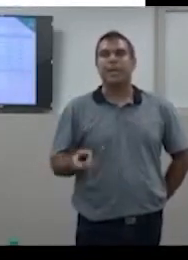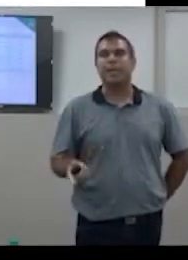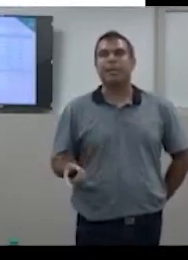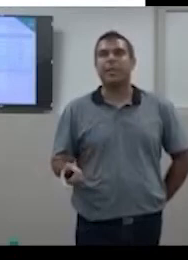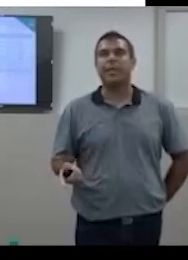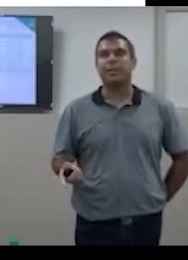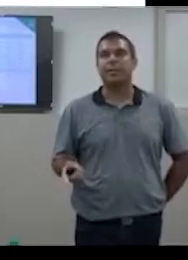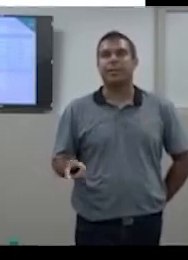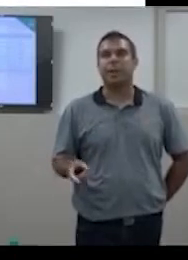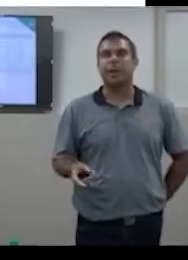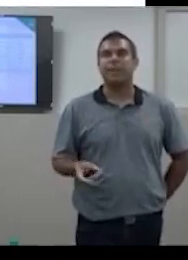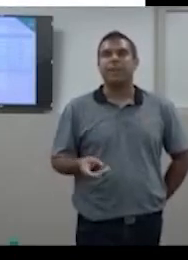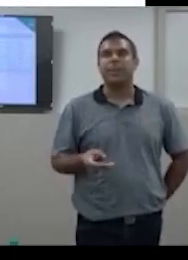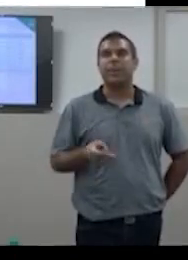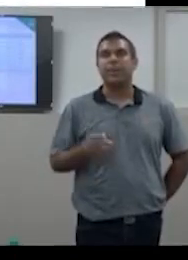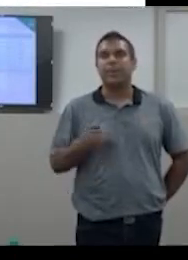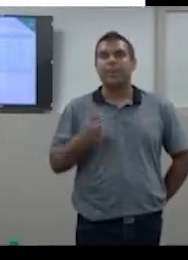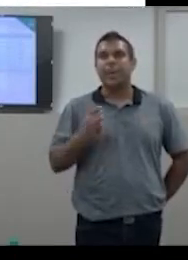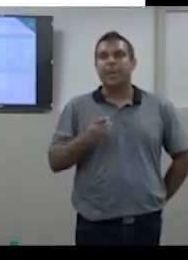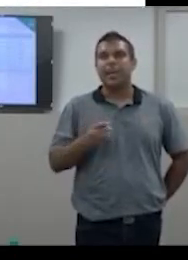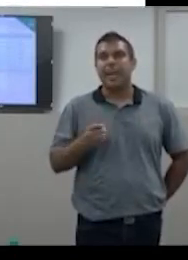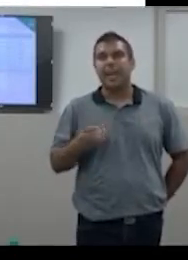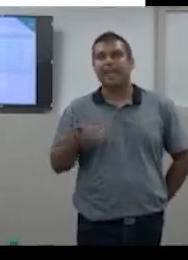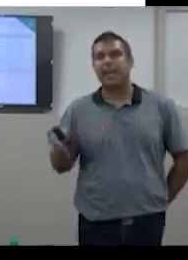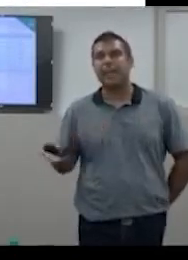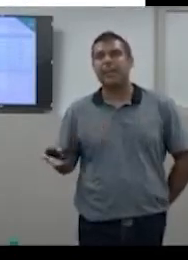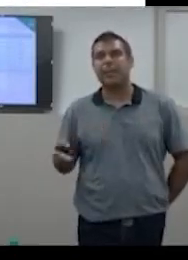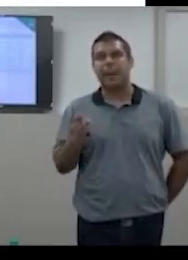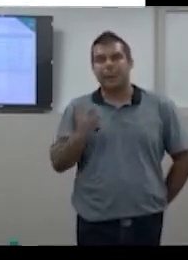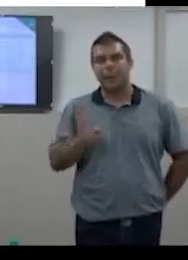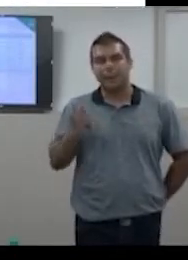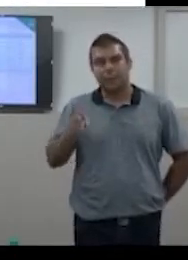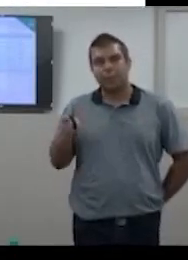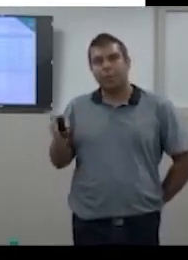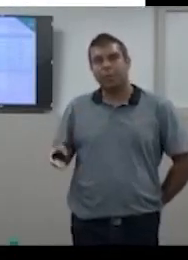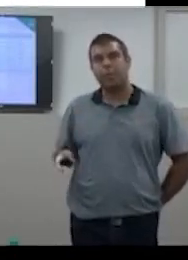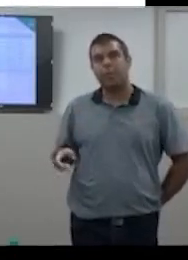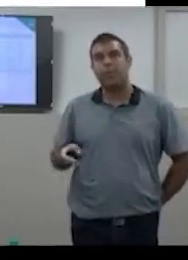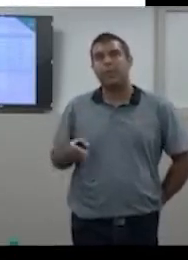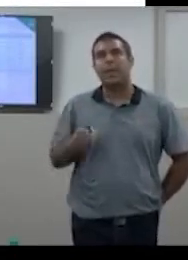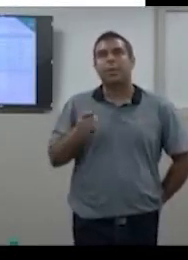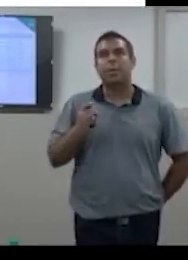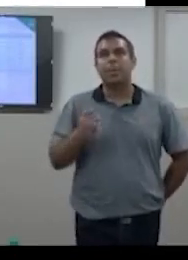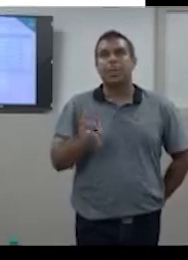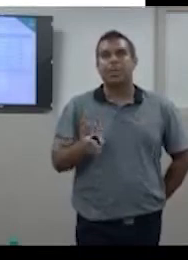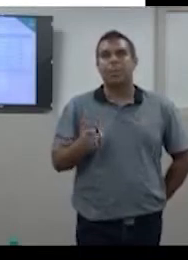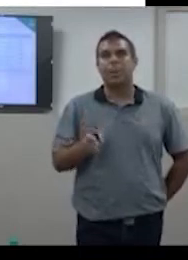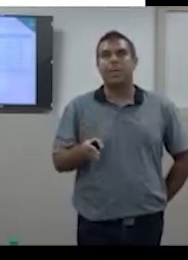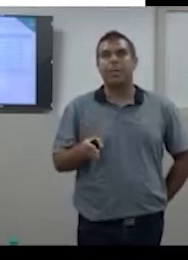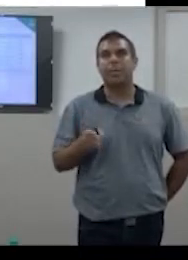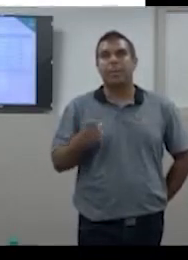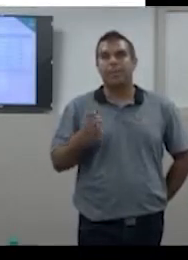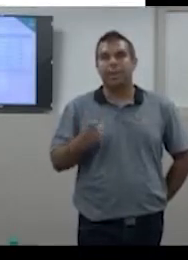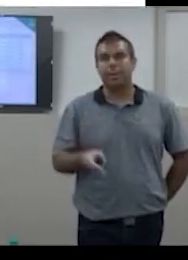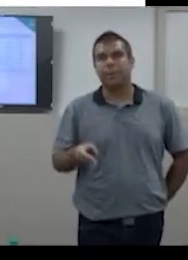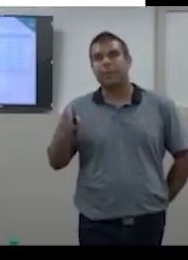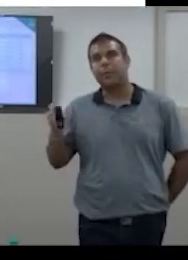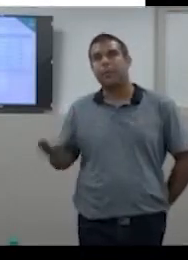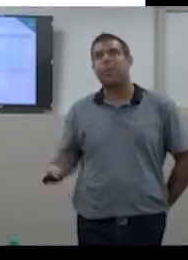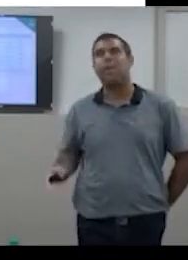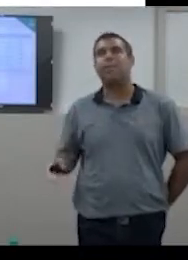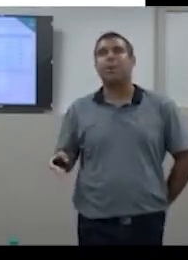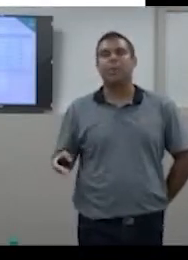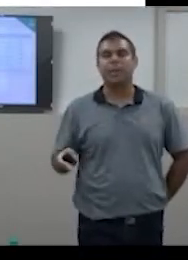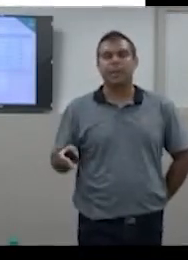maior. Então isso é uma tendência muito maior. E podem perceber que essa ênfase avança para todos os componentes, comparando ali o calor latente